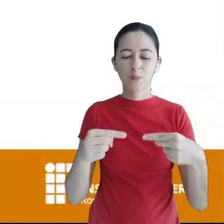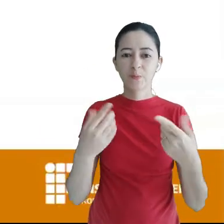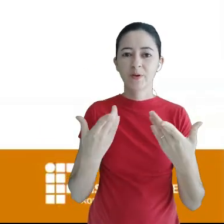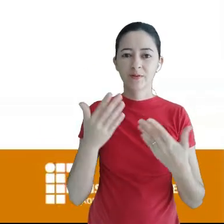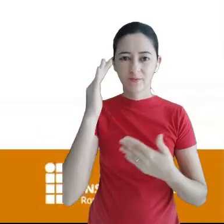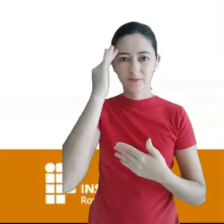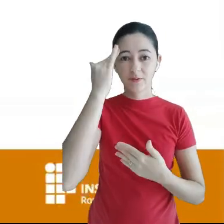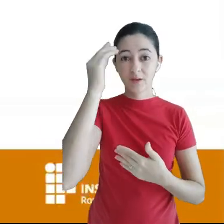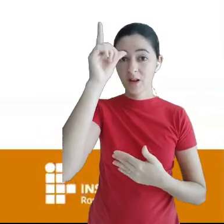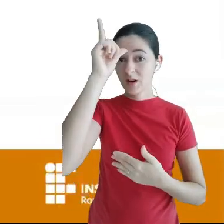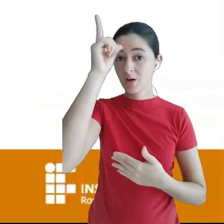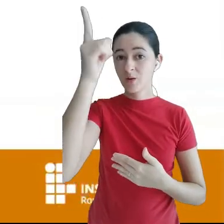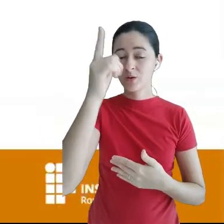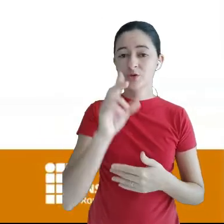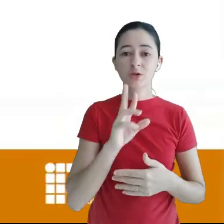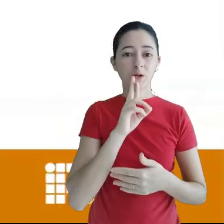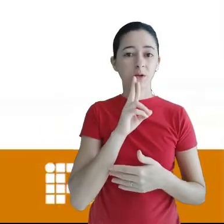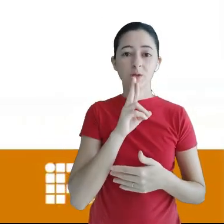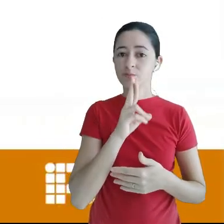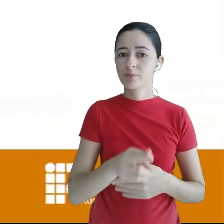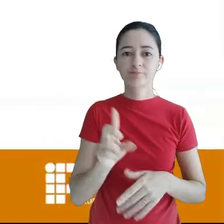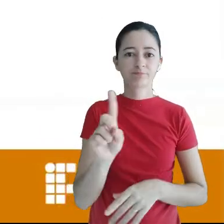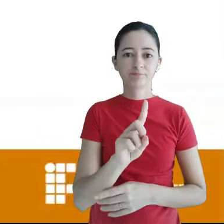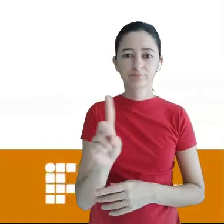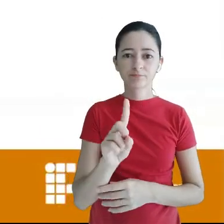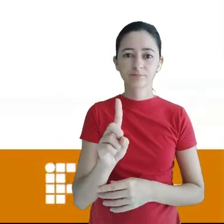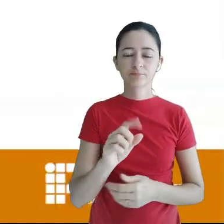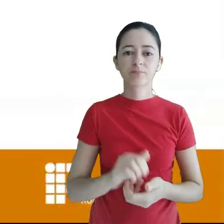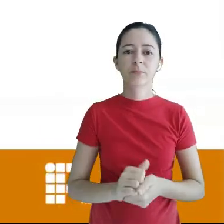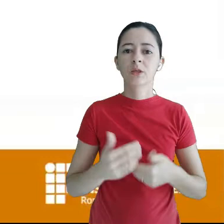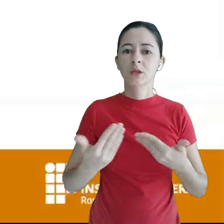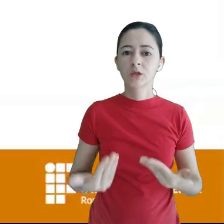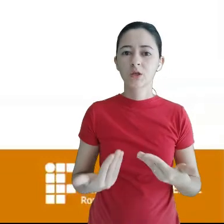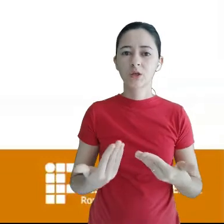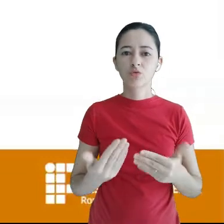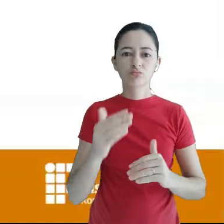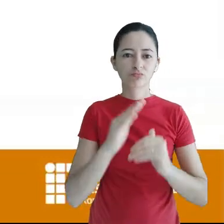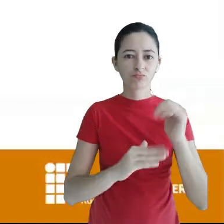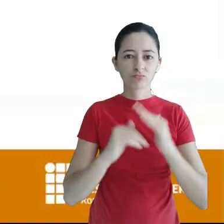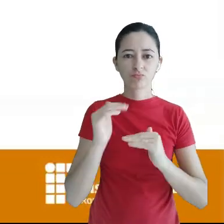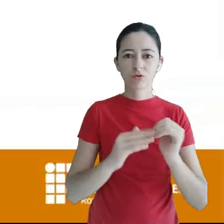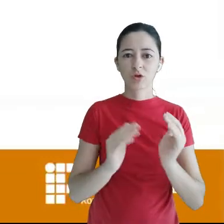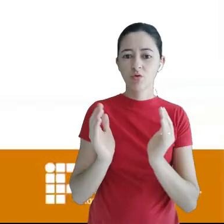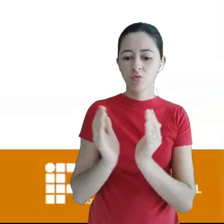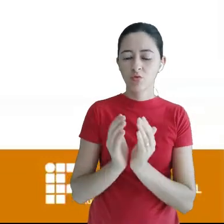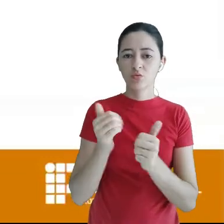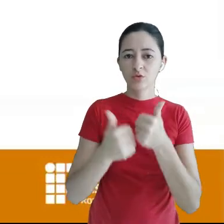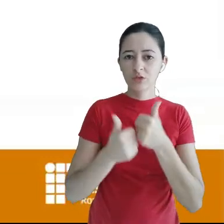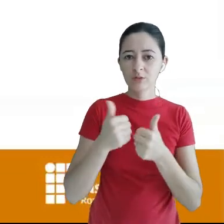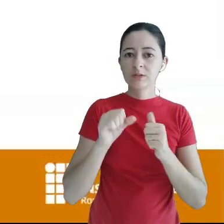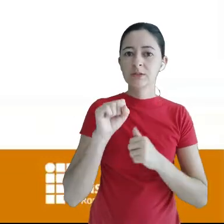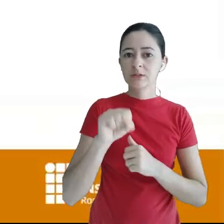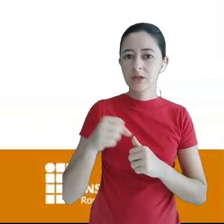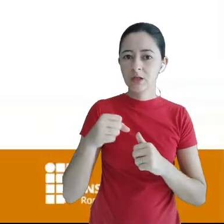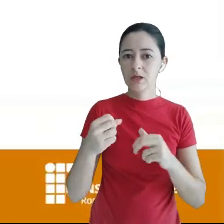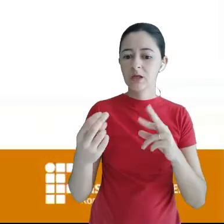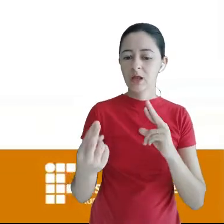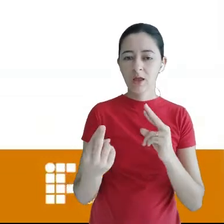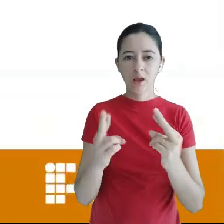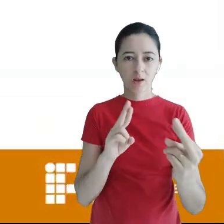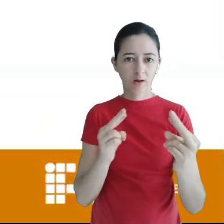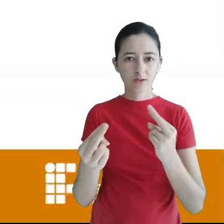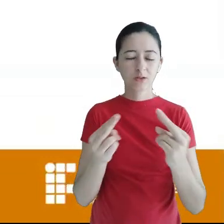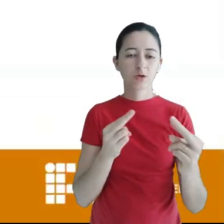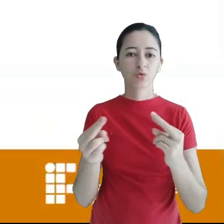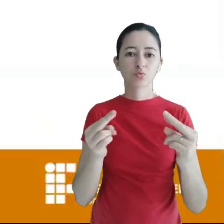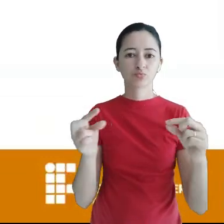Entenderam? lógico. Então, a resposta que seria não. Então, jogador e time, eu já tenho uma resposta sim. Então, eu já sei que jogador